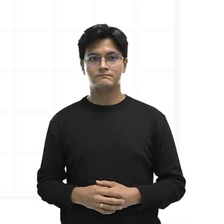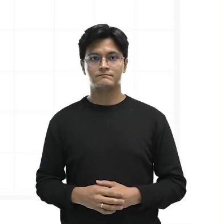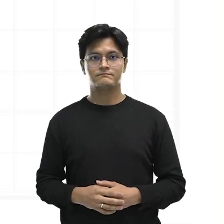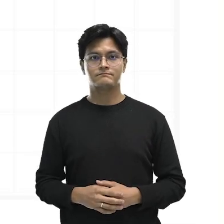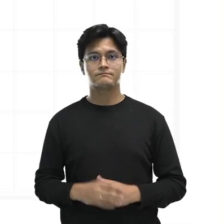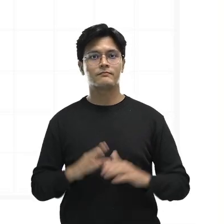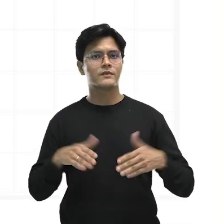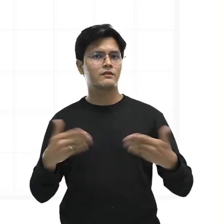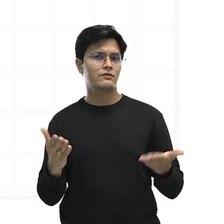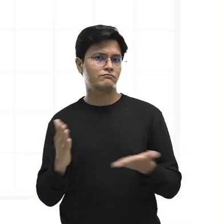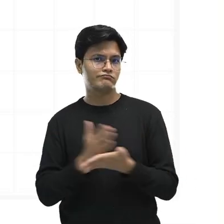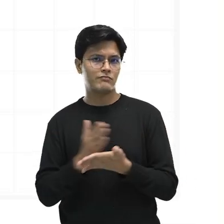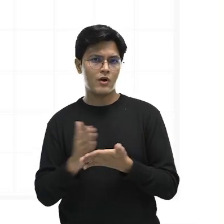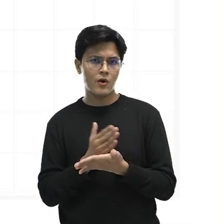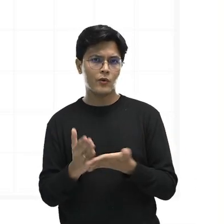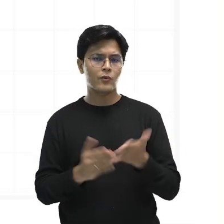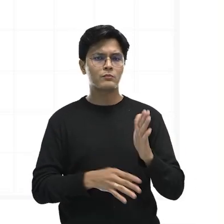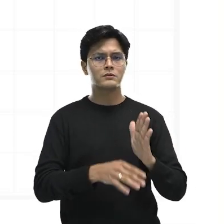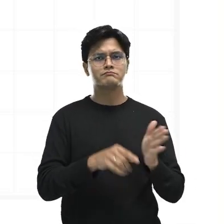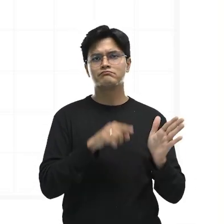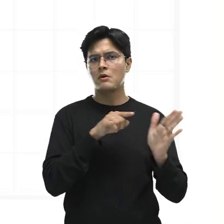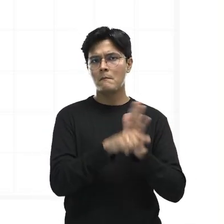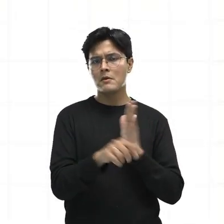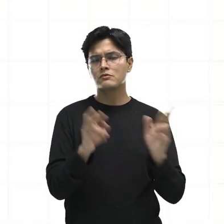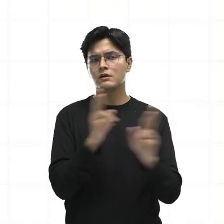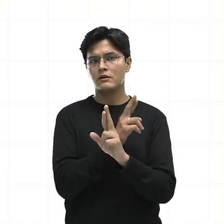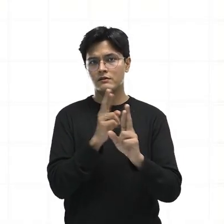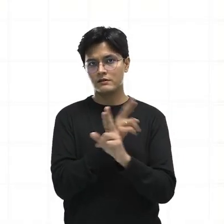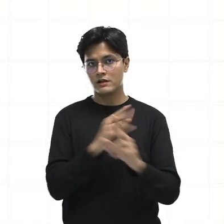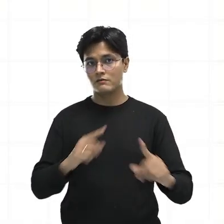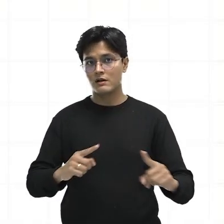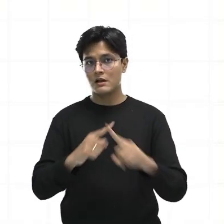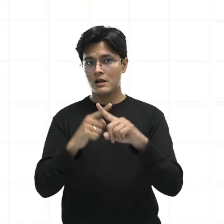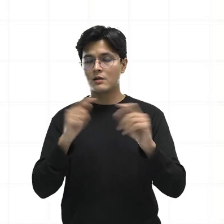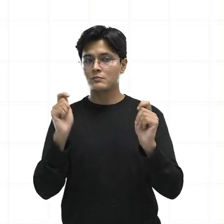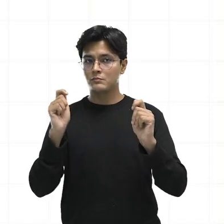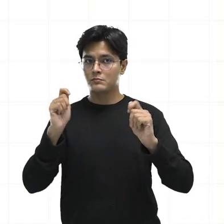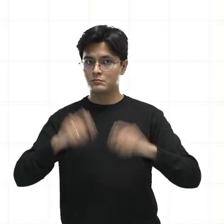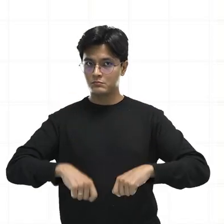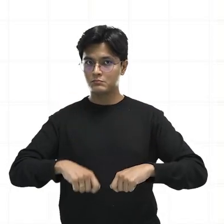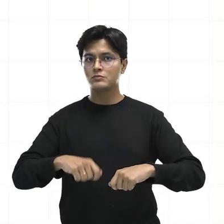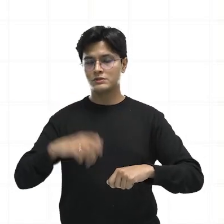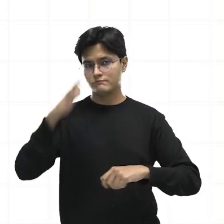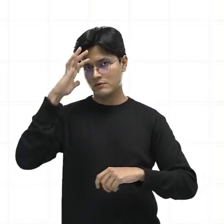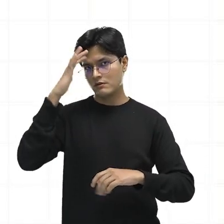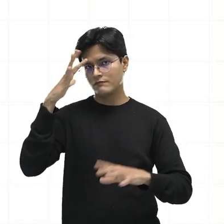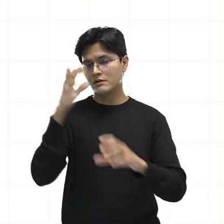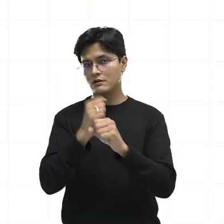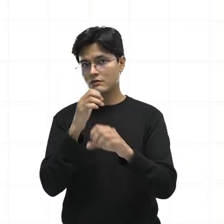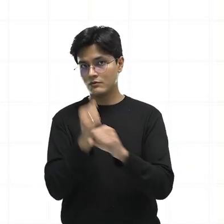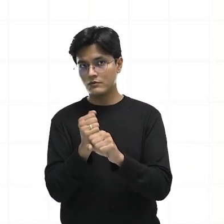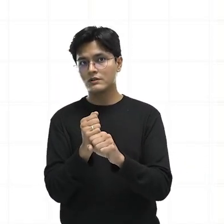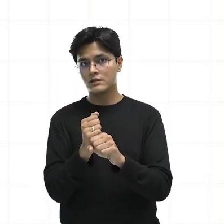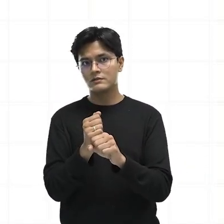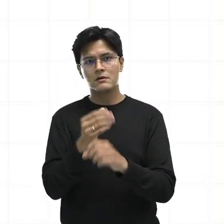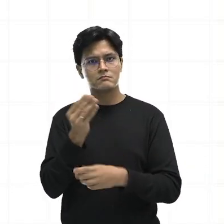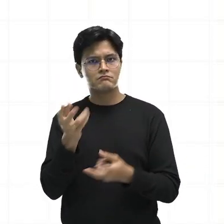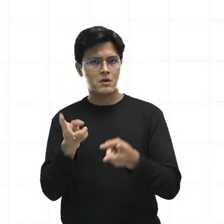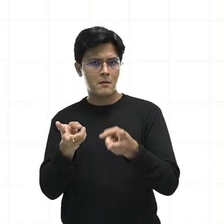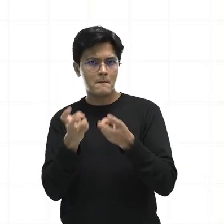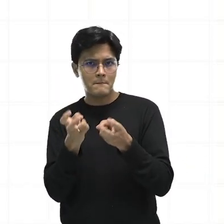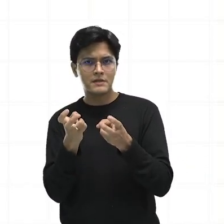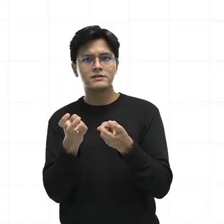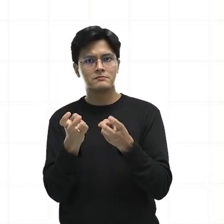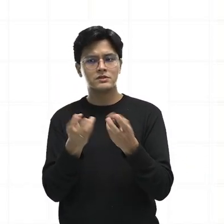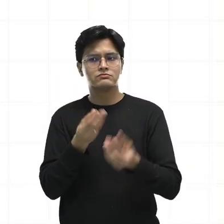bom? Então, algumas questões envolvendo regra de 3, vocês vão conseguir resolver somente observando a questão lógica do